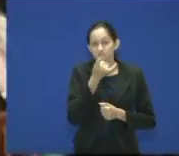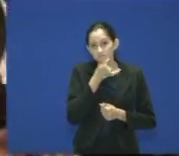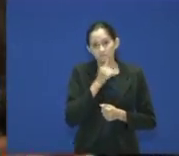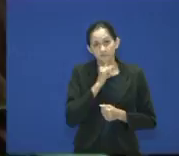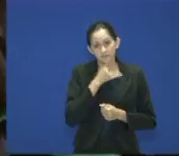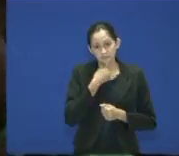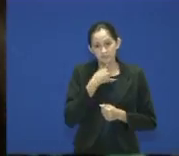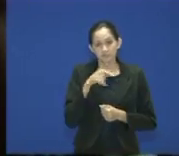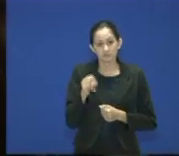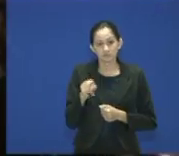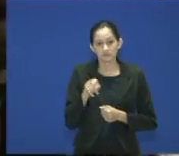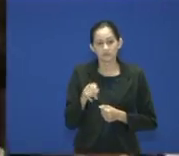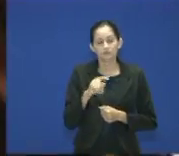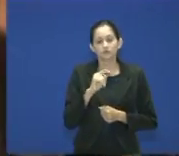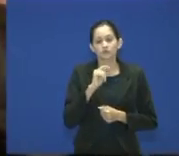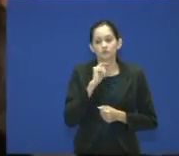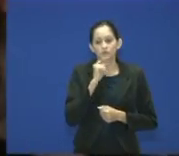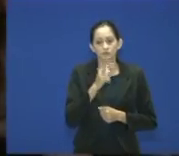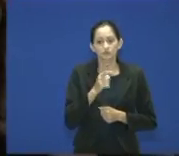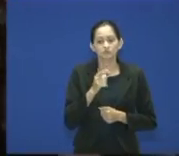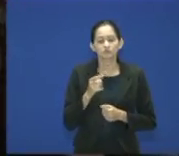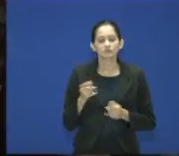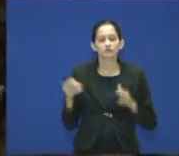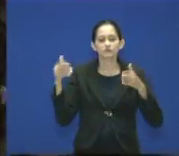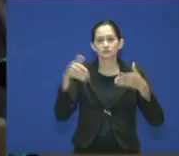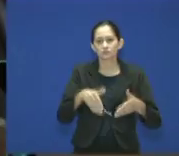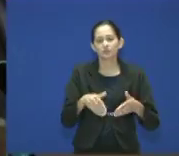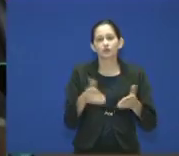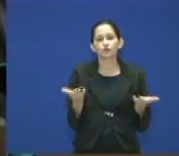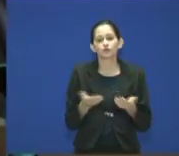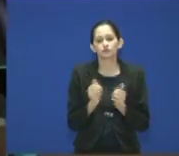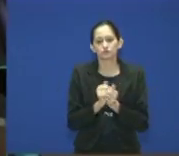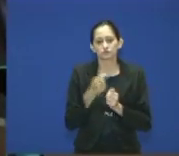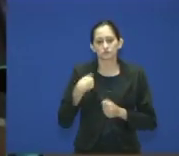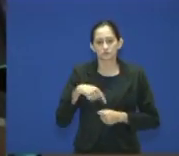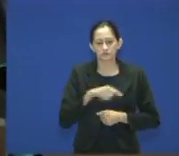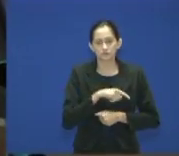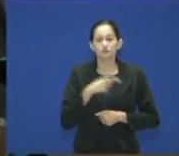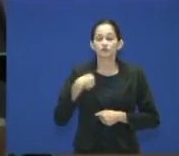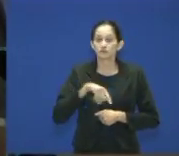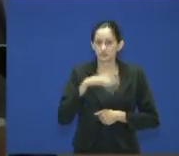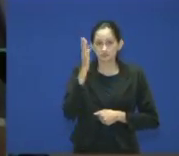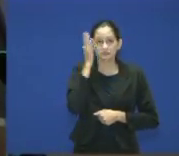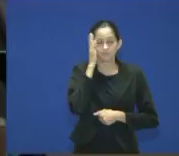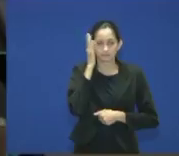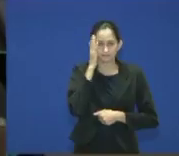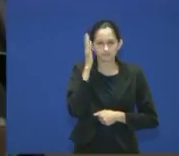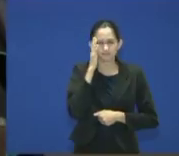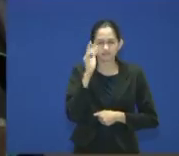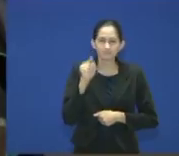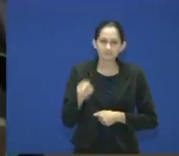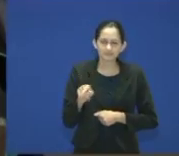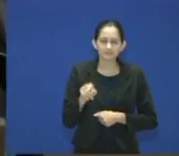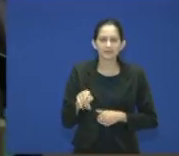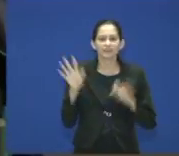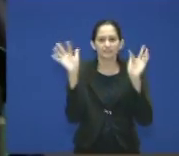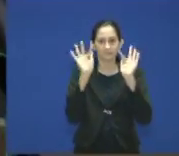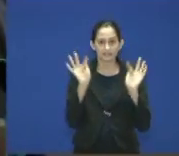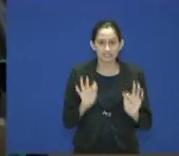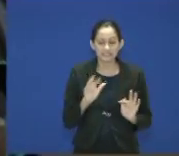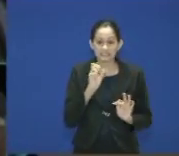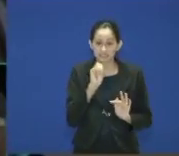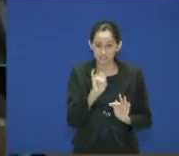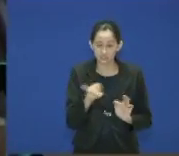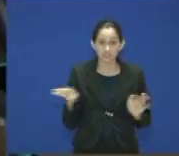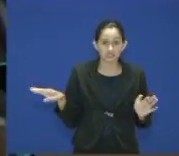teve a oportunidade de subir ao palco conosco e pegá-lo. Todos nós sabemos o quanto ele estaria feliz, pois